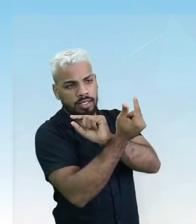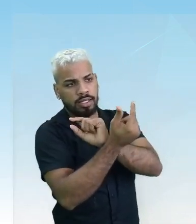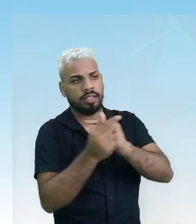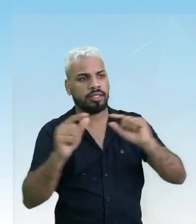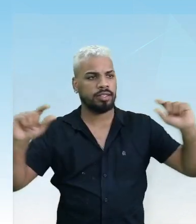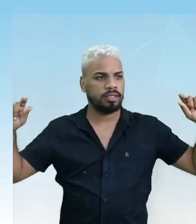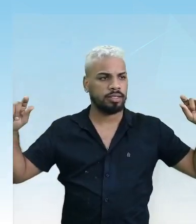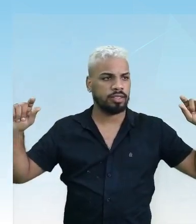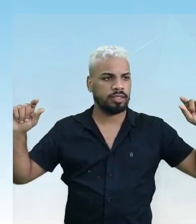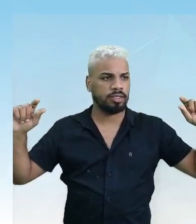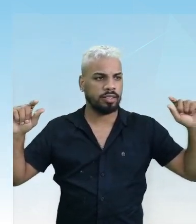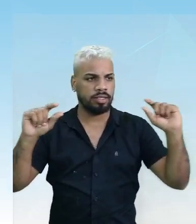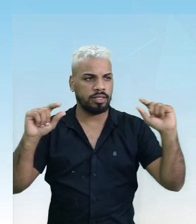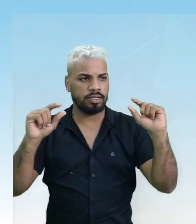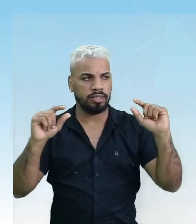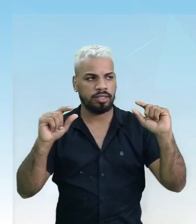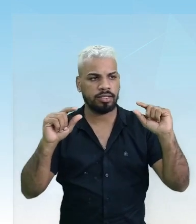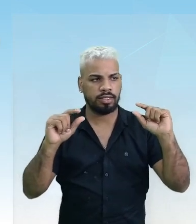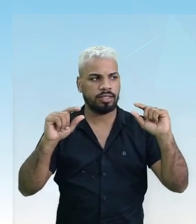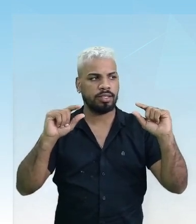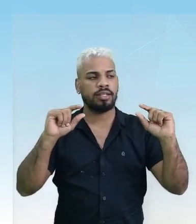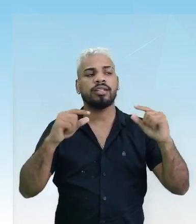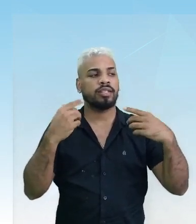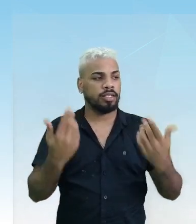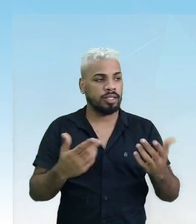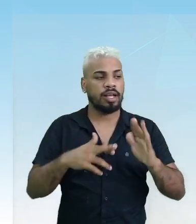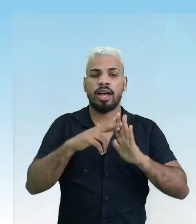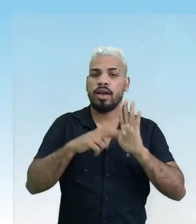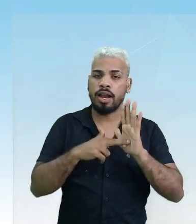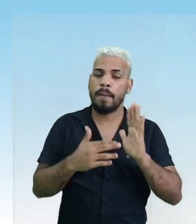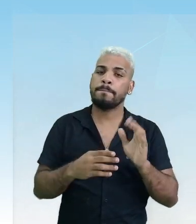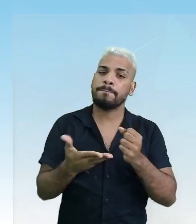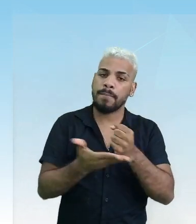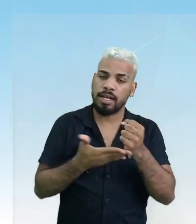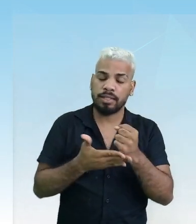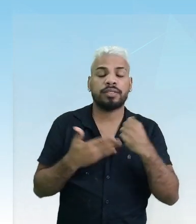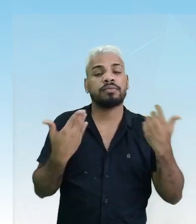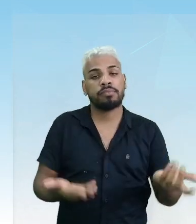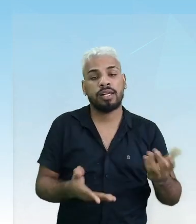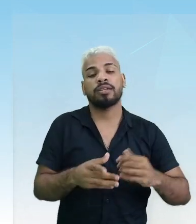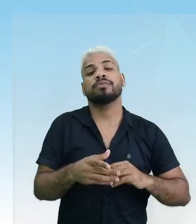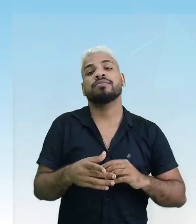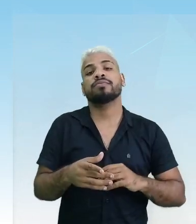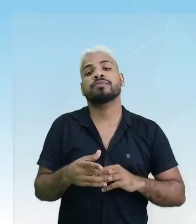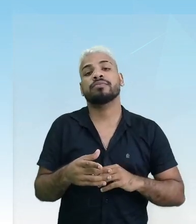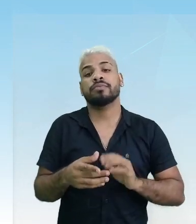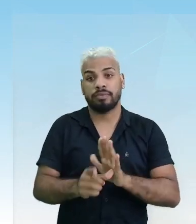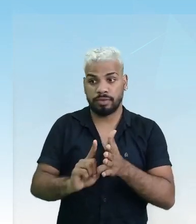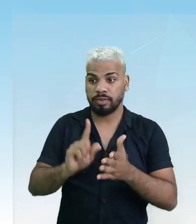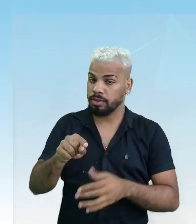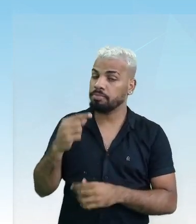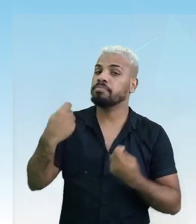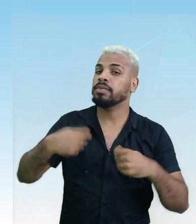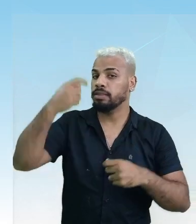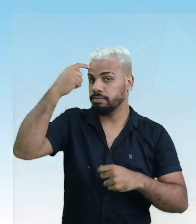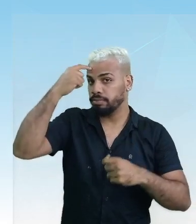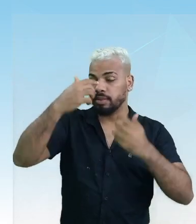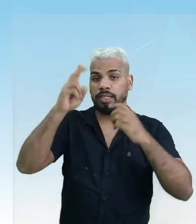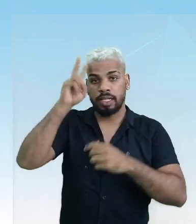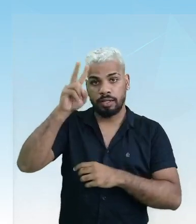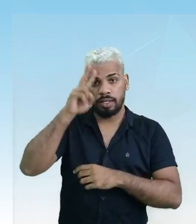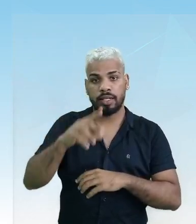se declara alguma coisa em geral, é uma regra básica. Mas antes disso, é importante lembrar que nós temos